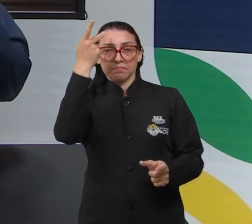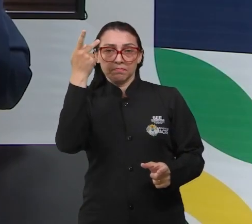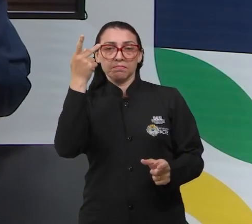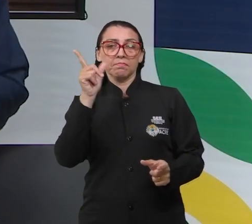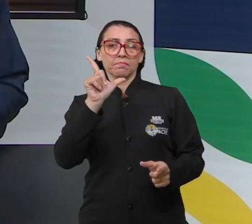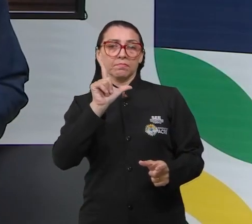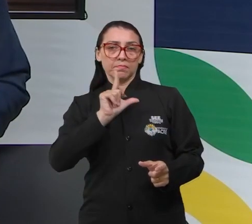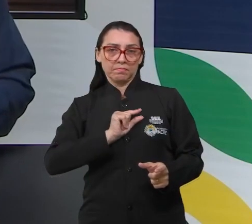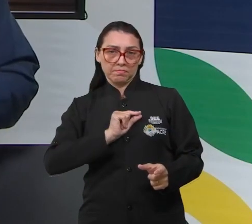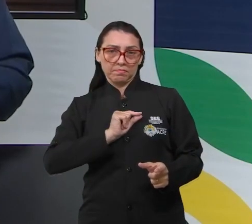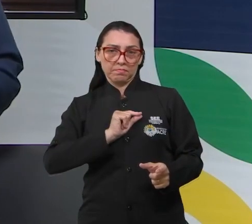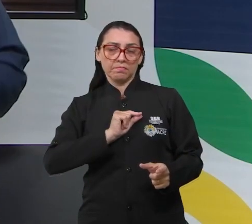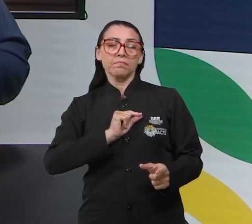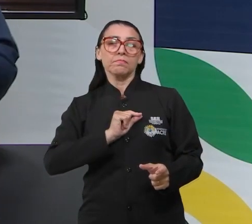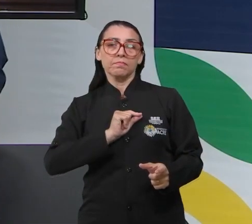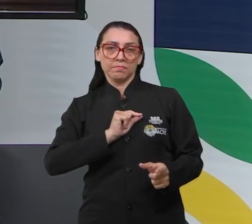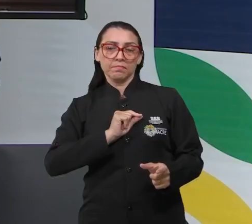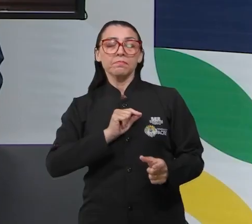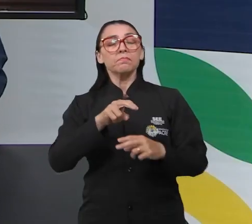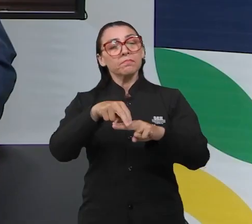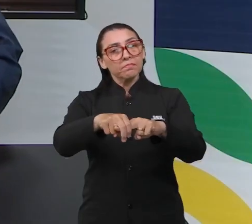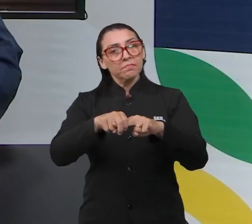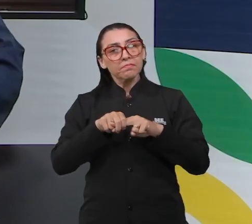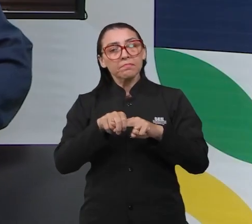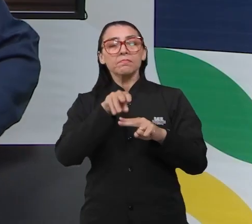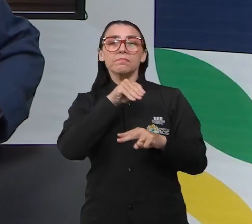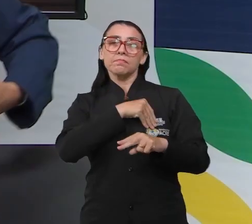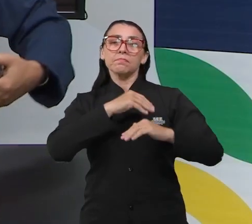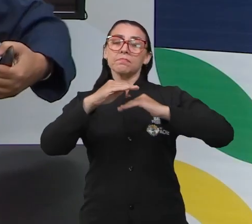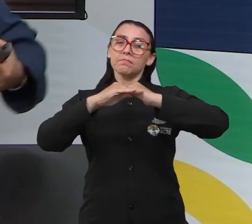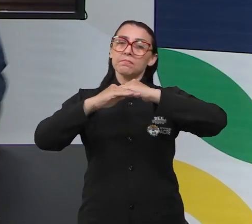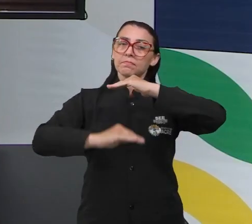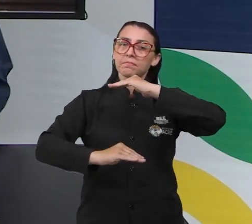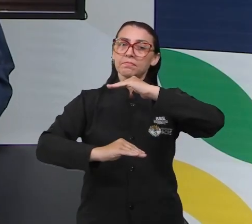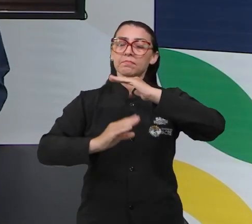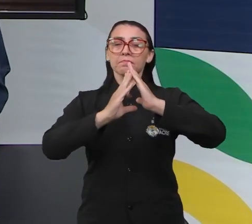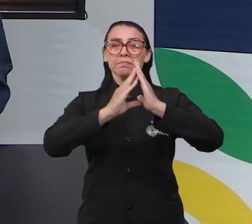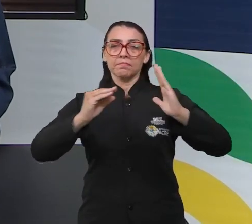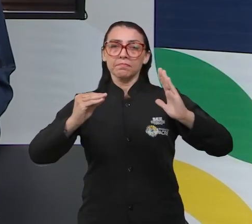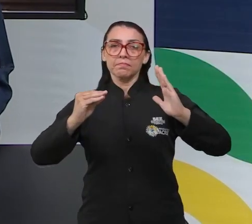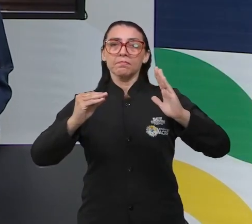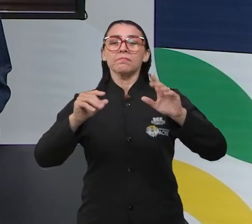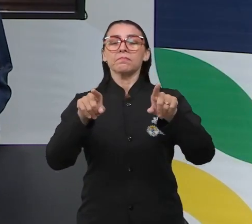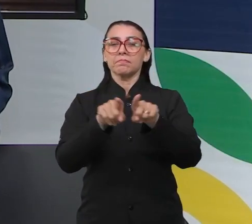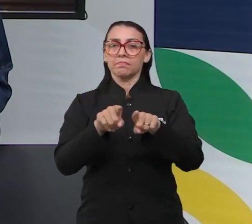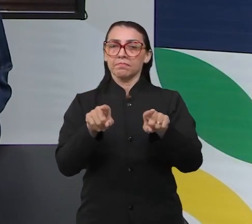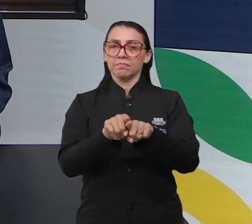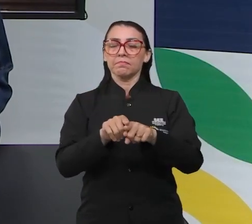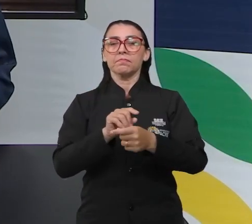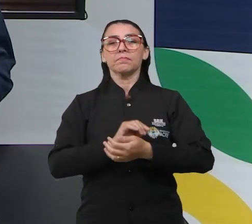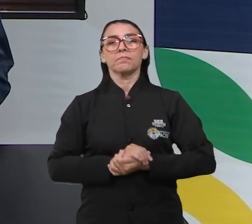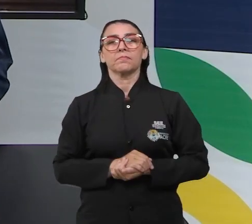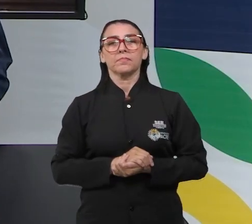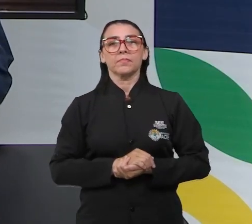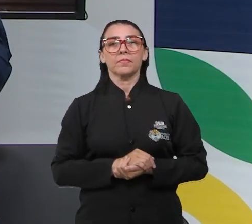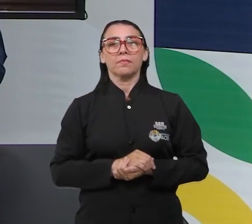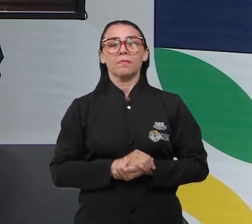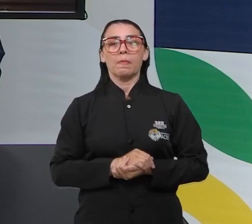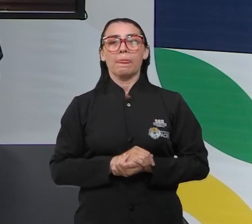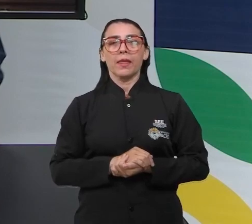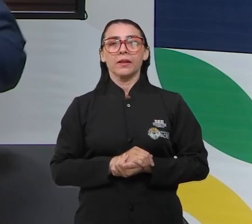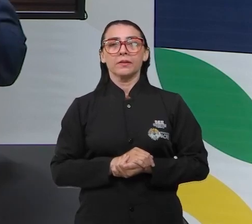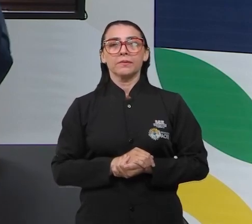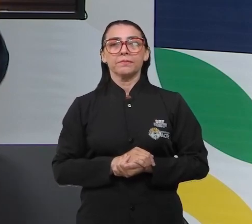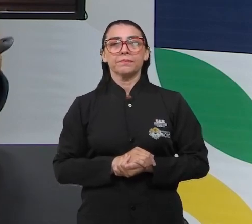ganham pouco. Então, por isso que a renda acaba sendo um reflexo de toda essa desigualdade, ok?